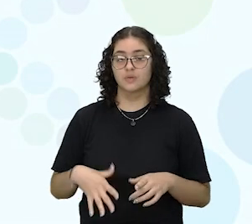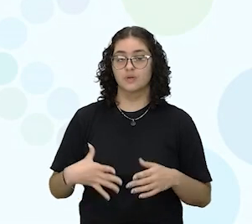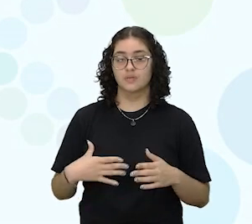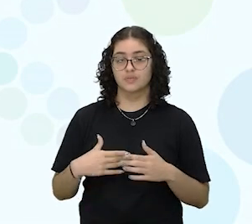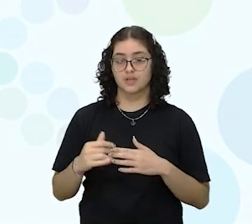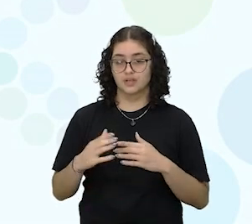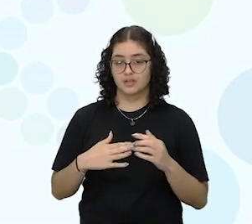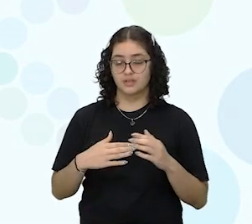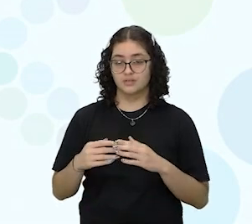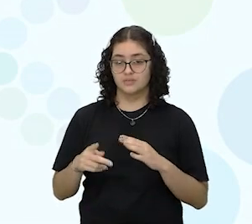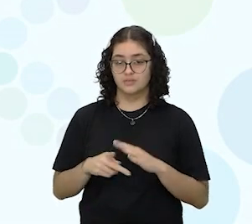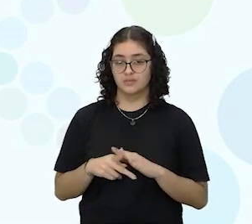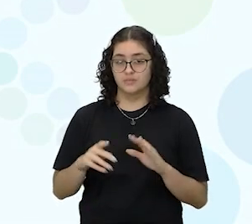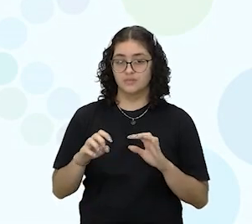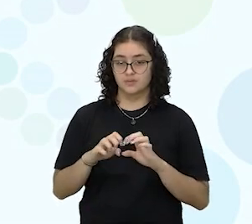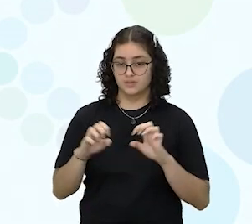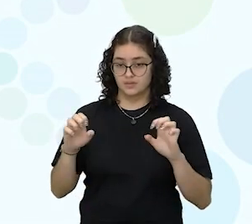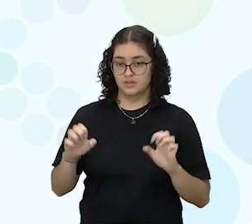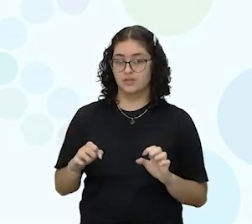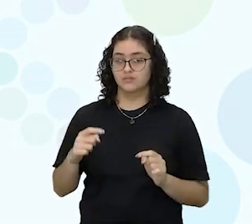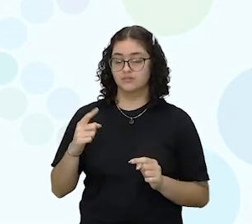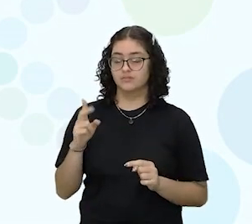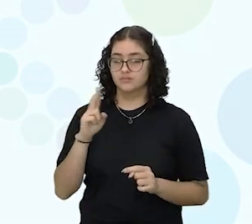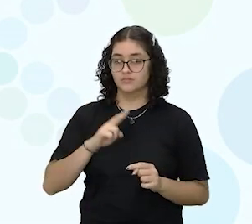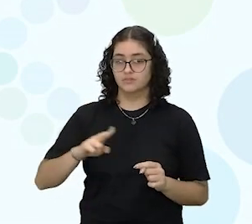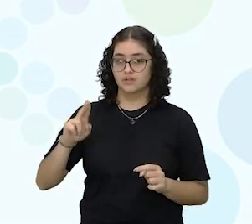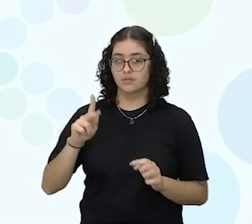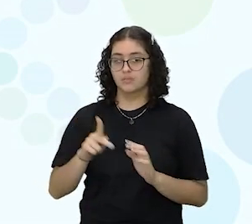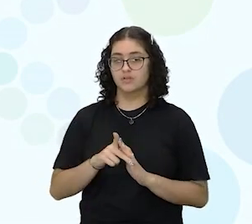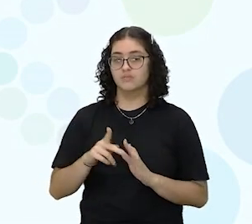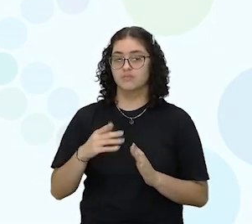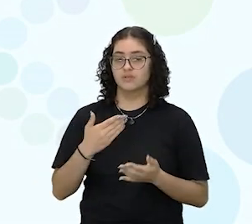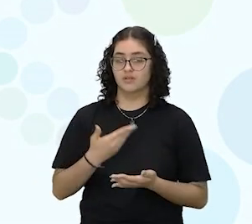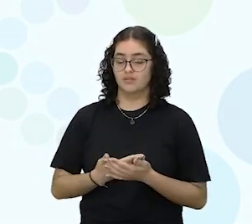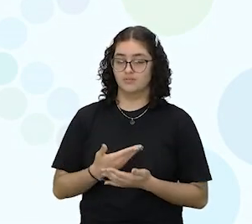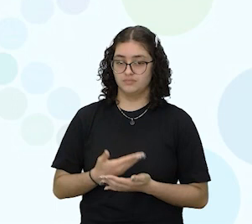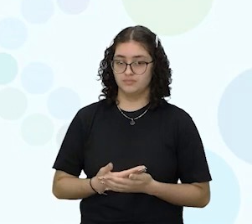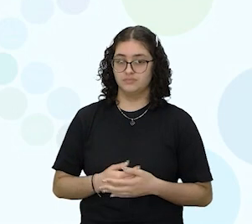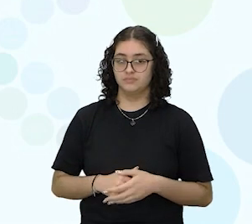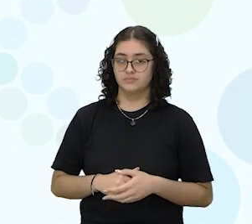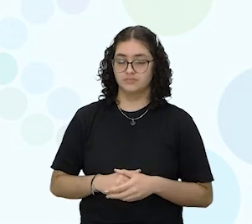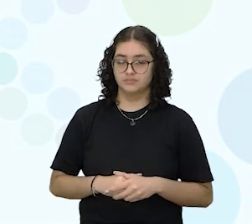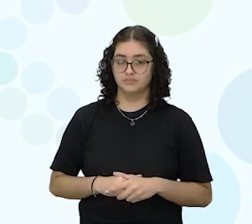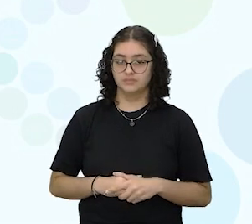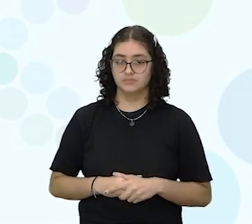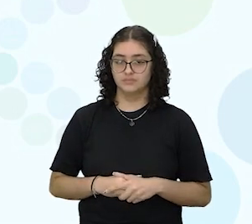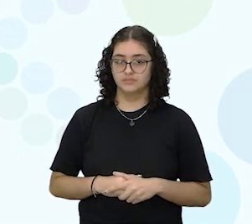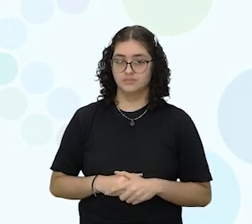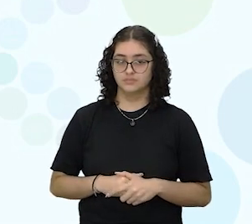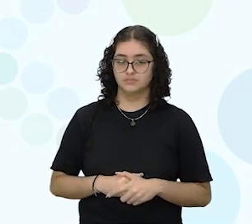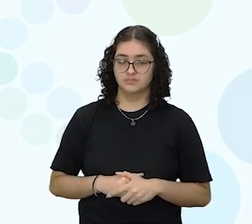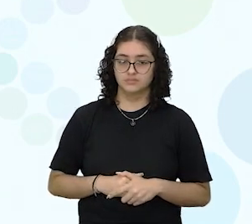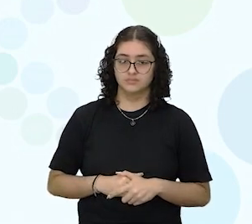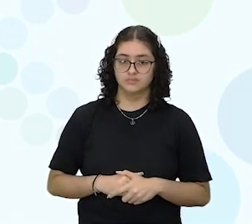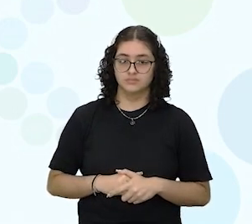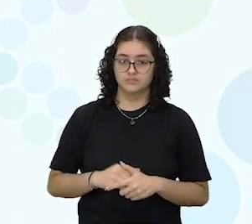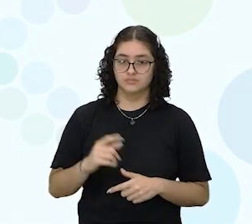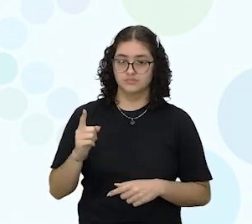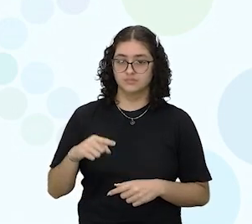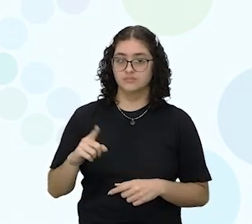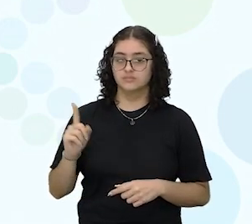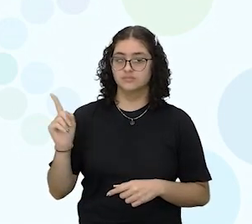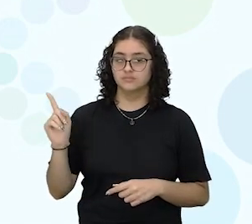eixos estruturantes a gente está utilizando nessa aula. São essas que estão aí na tela para vocês.